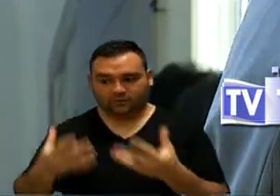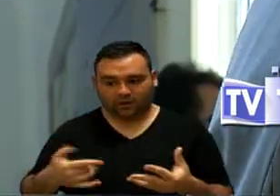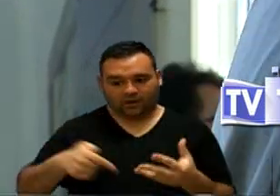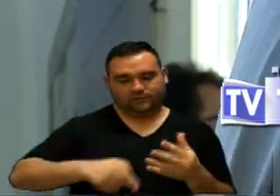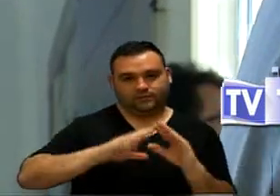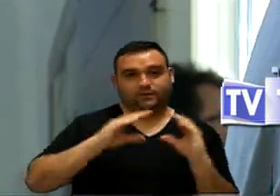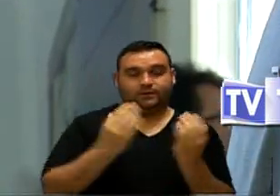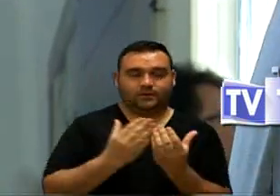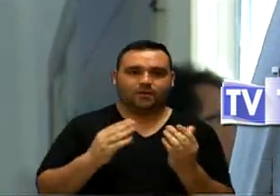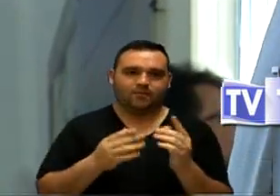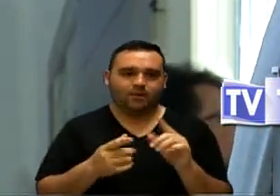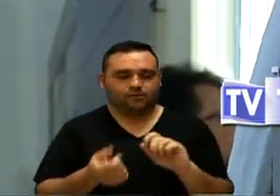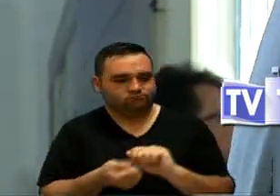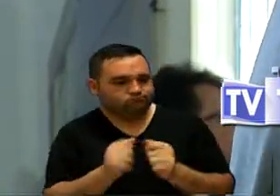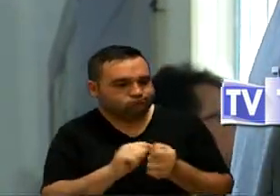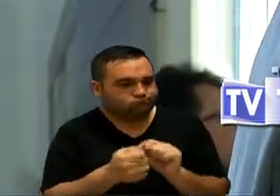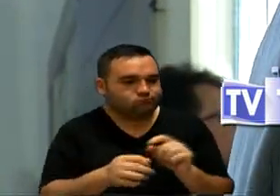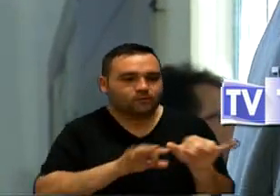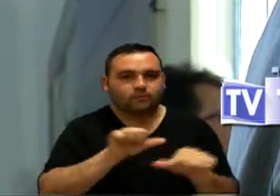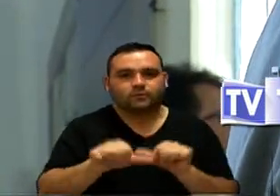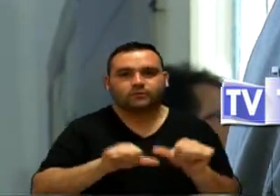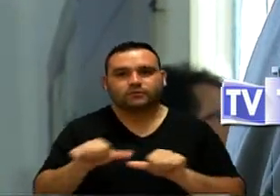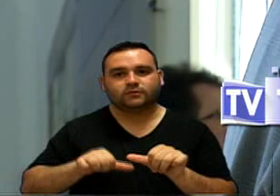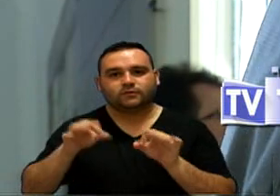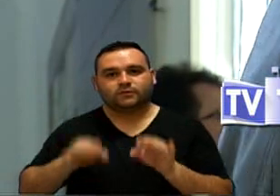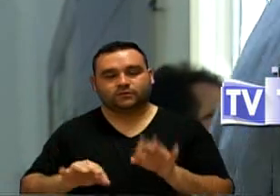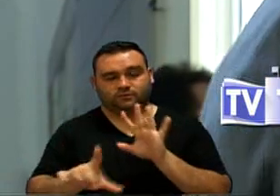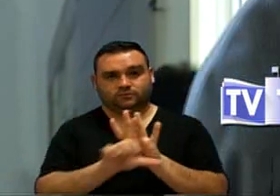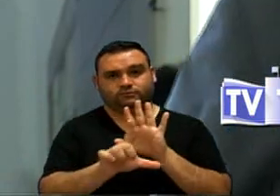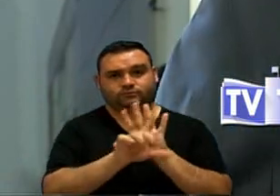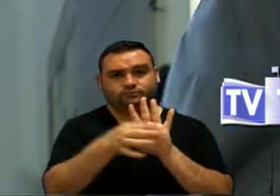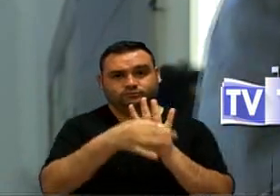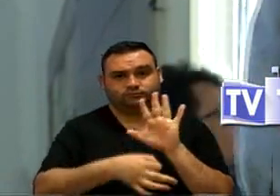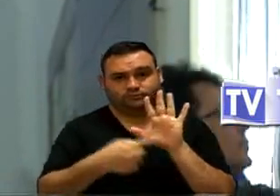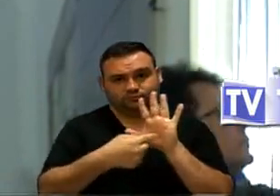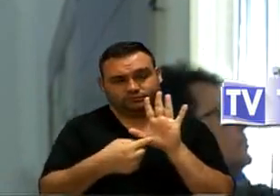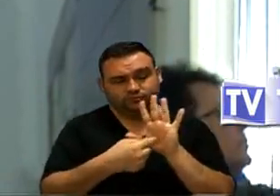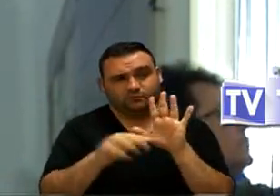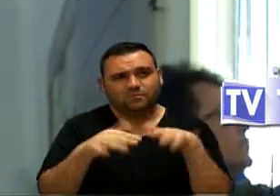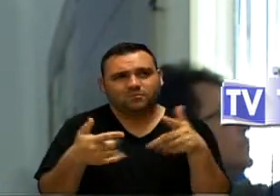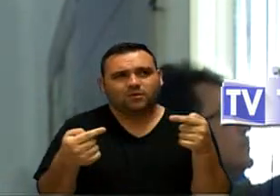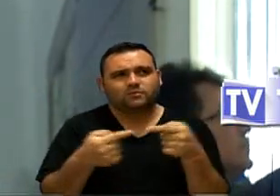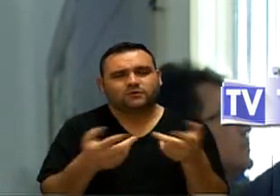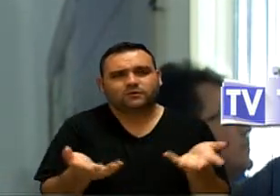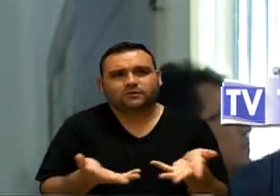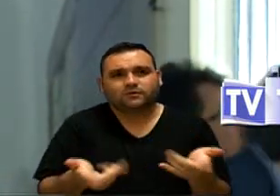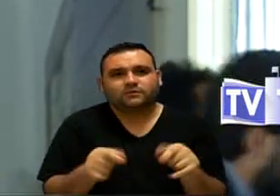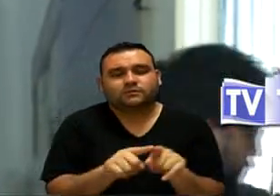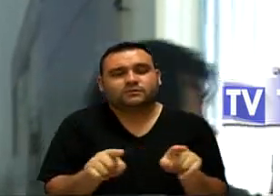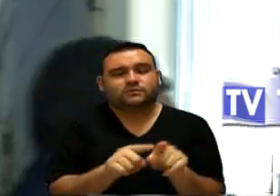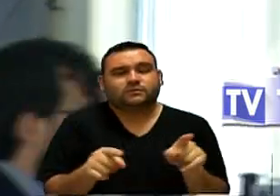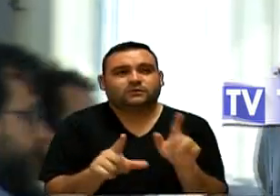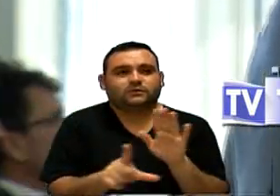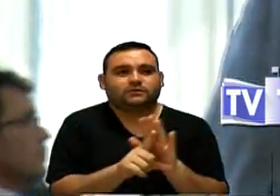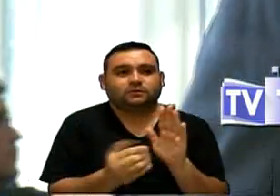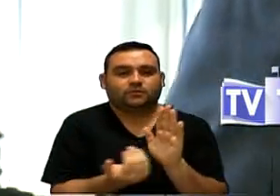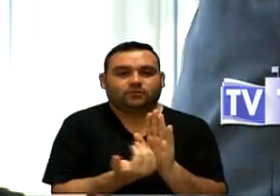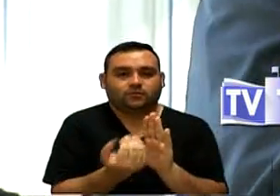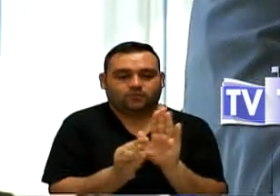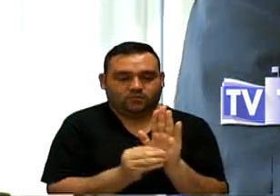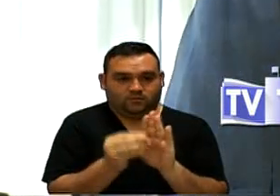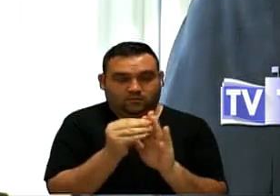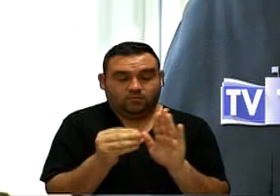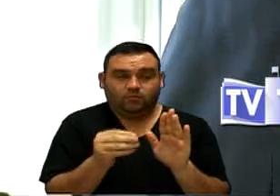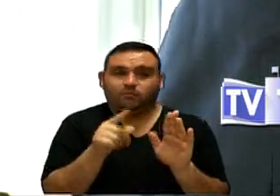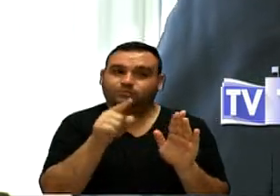cá, ajustando meramente por uma questão legal. Agora, nesse sentido, senhor presidente, essa emenda foi construída